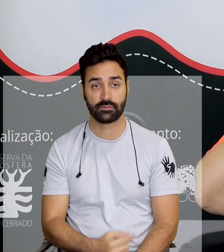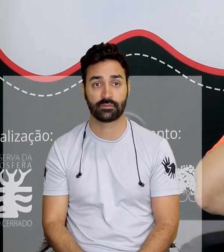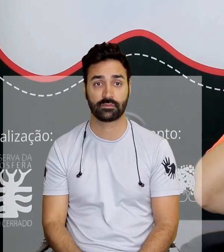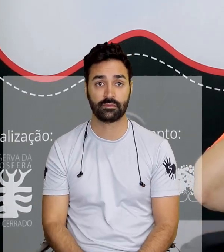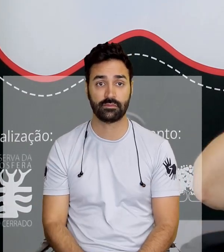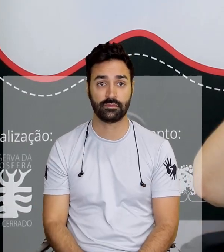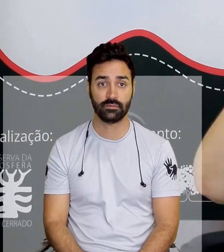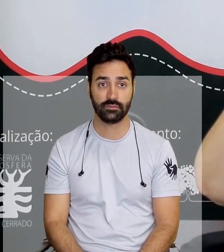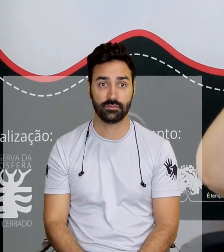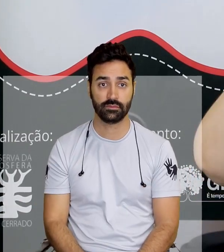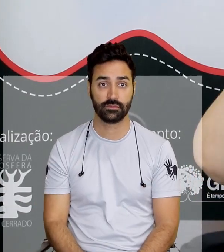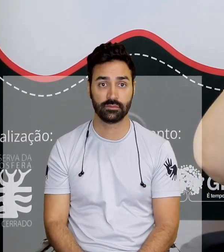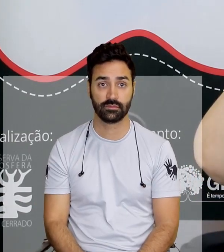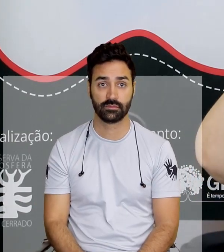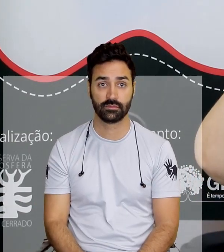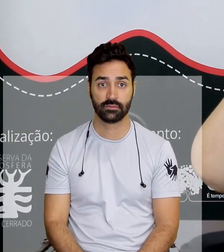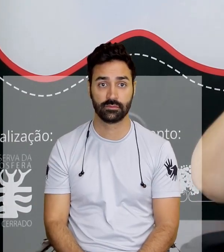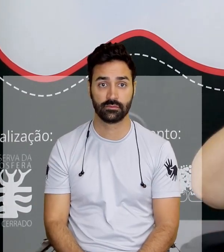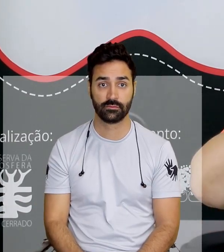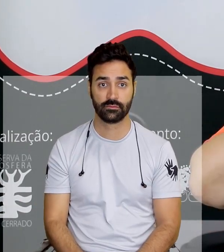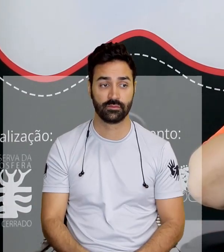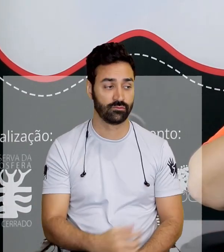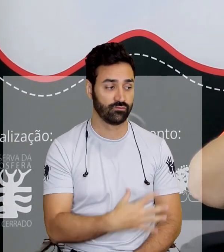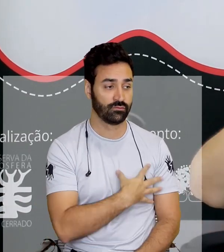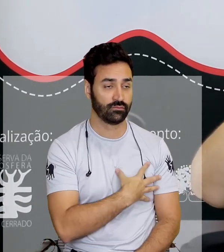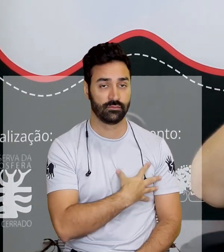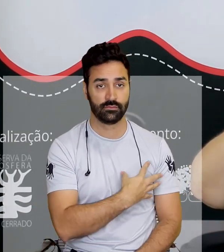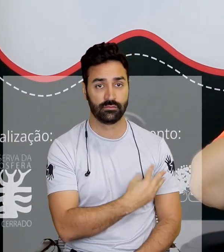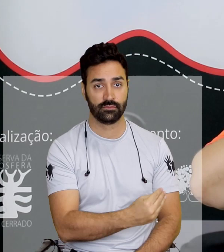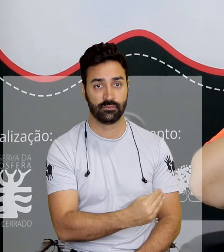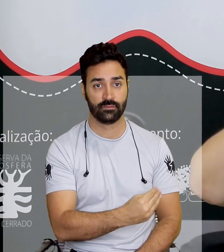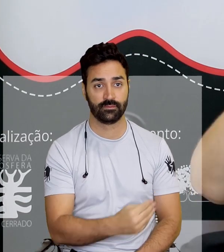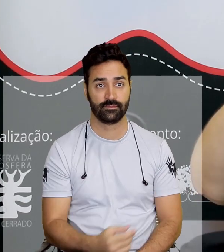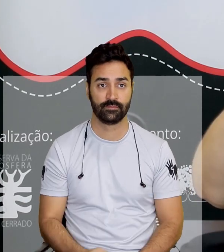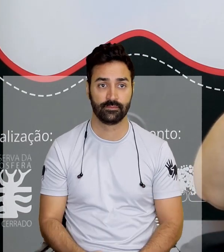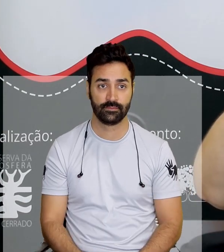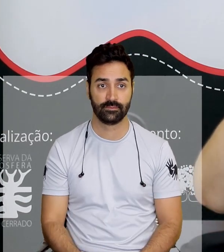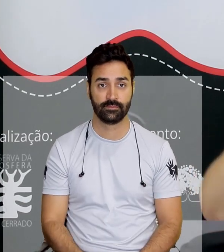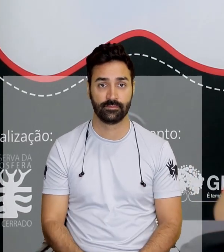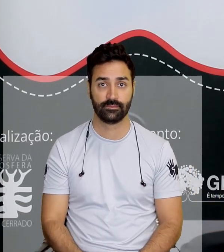Mão aberta e fecha. Fecha assim. Filho.